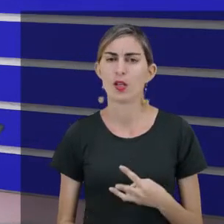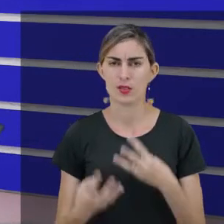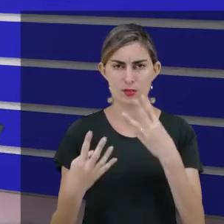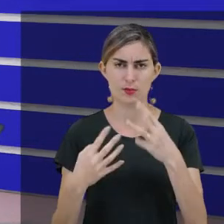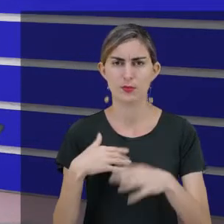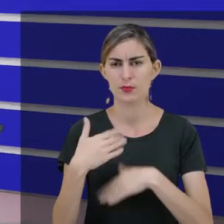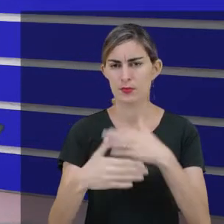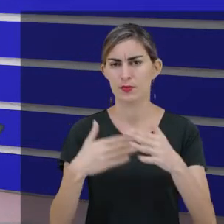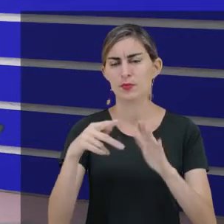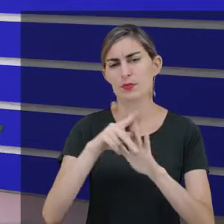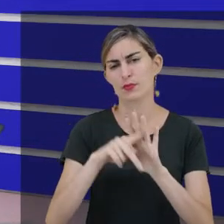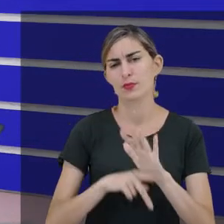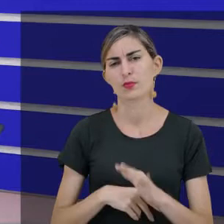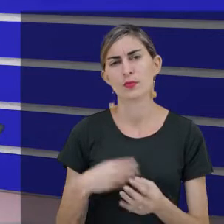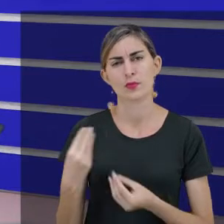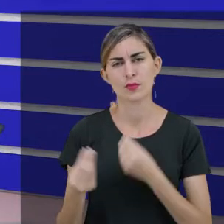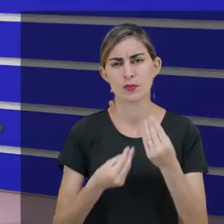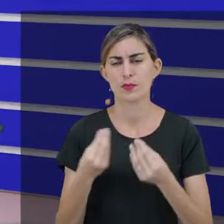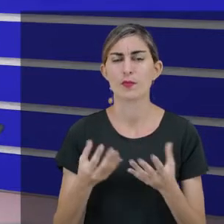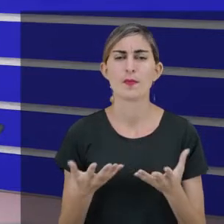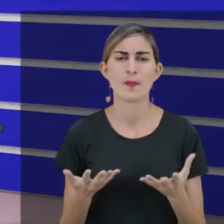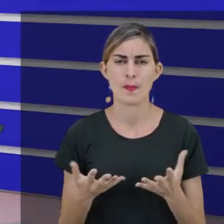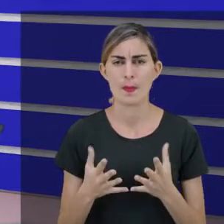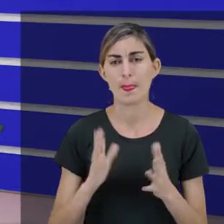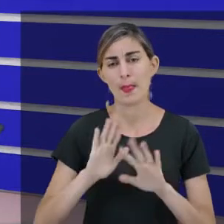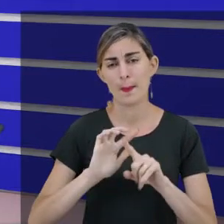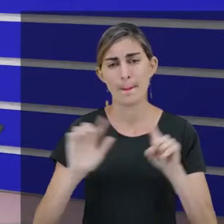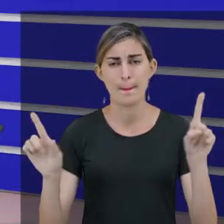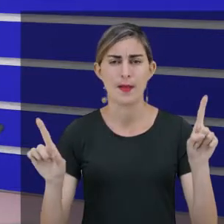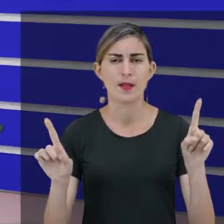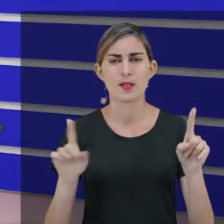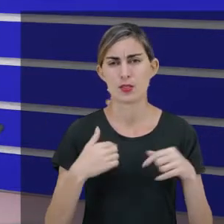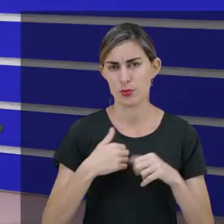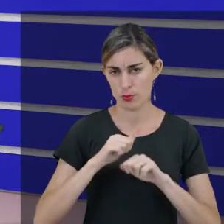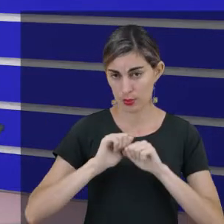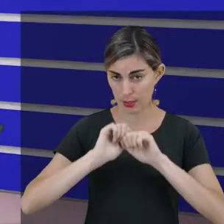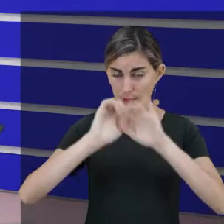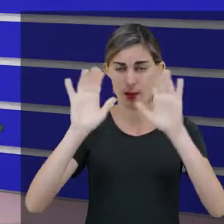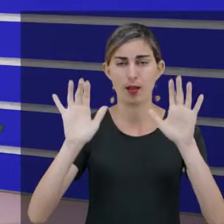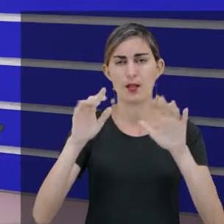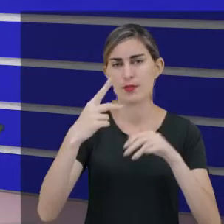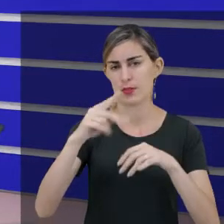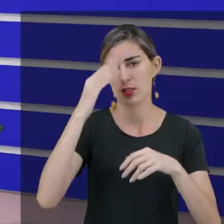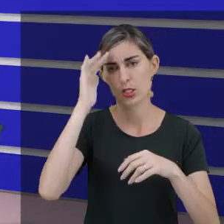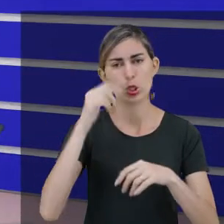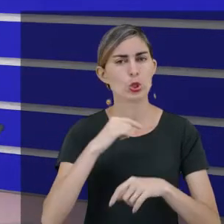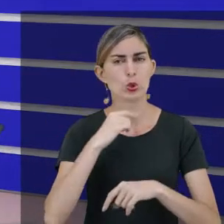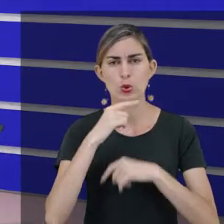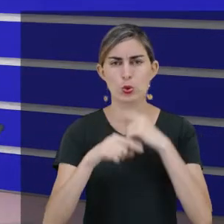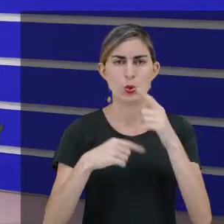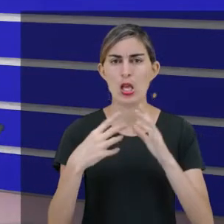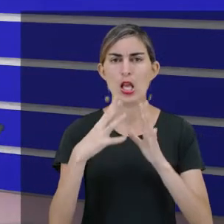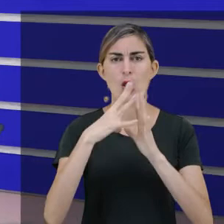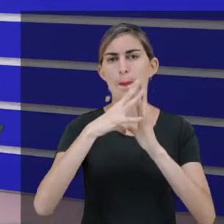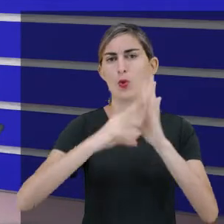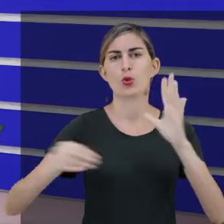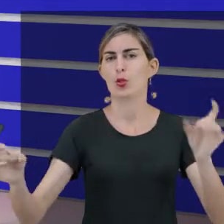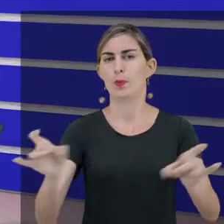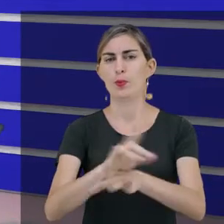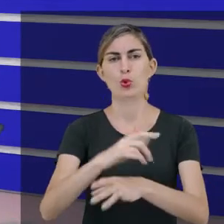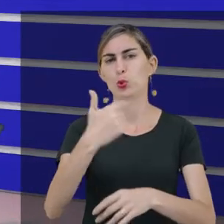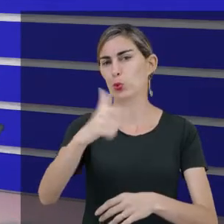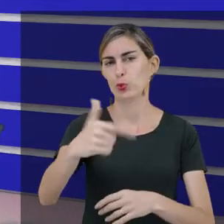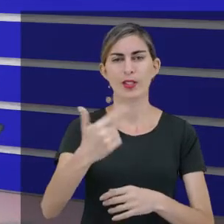ela consegue implementar com menos tempo. Sim. Mas eu queria deixar bem claro para você. Não há uma receita de bolo, professor.